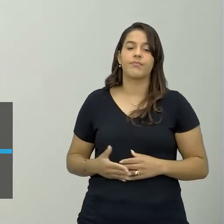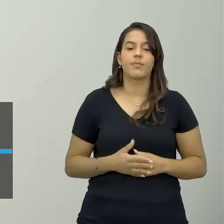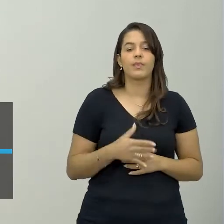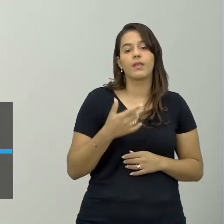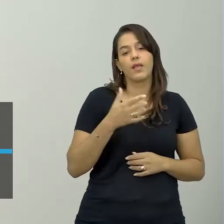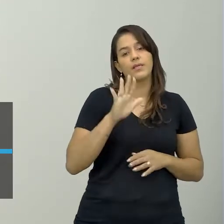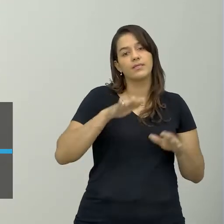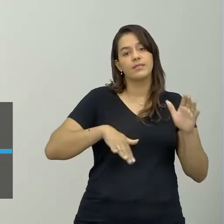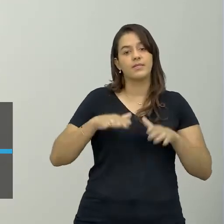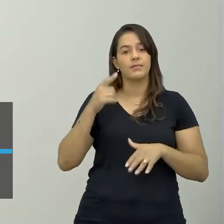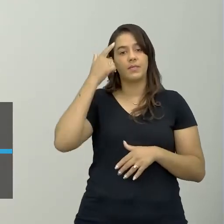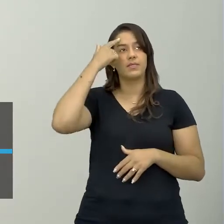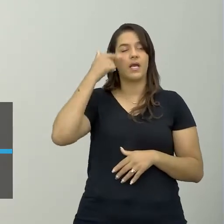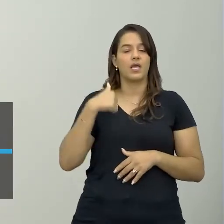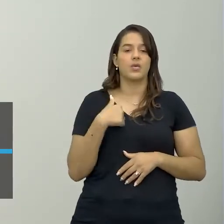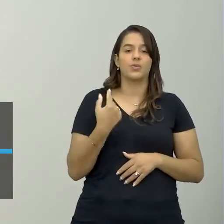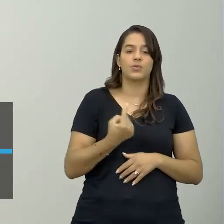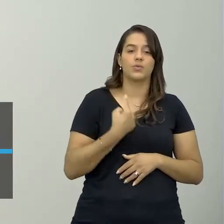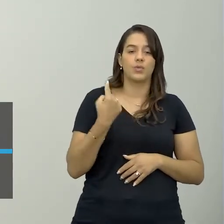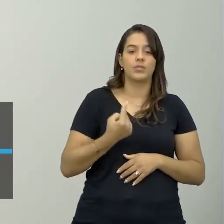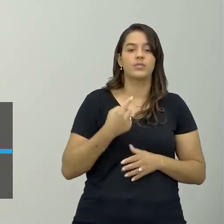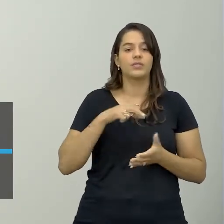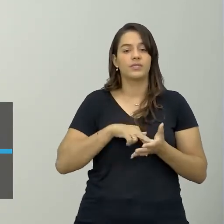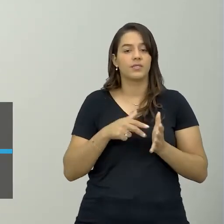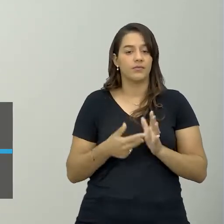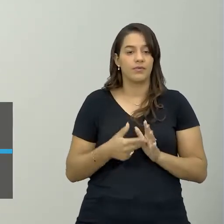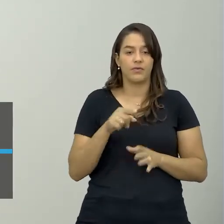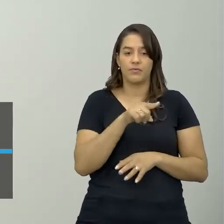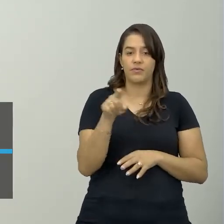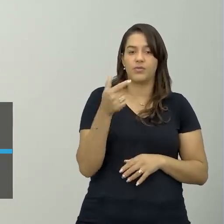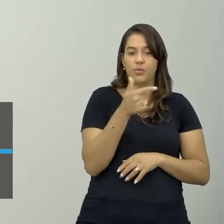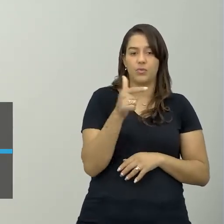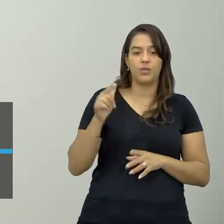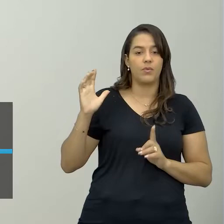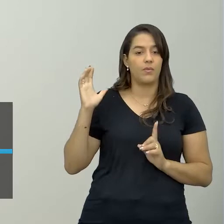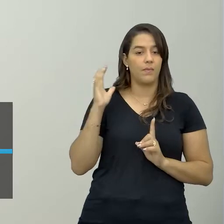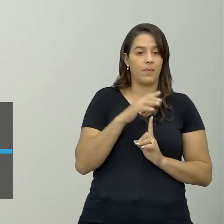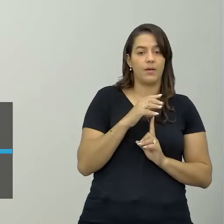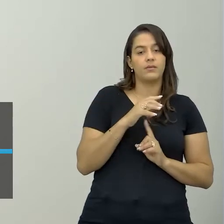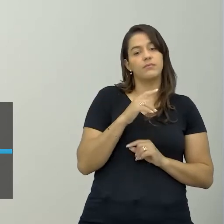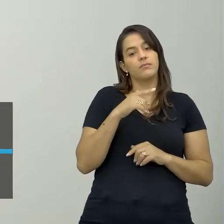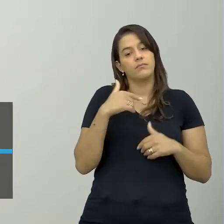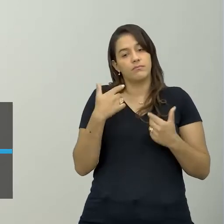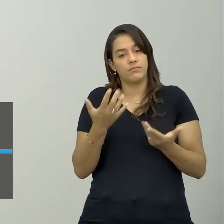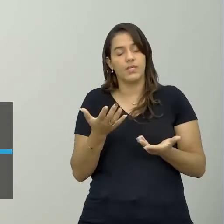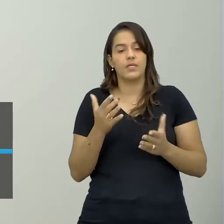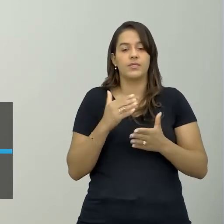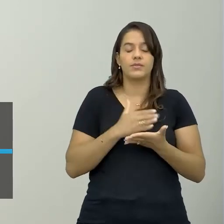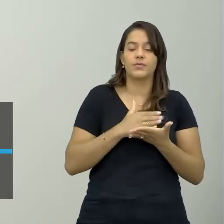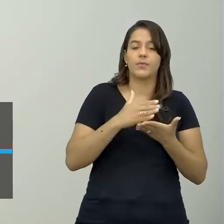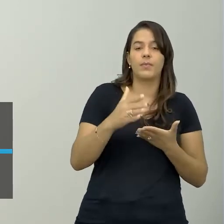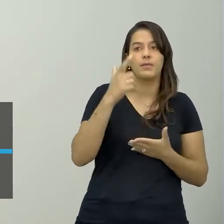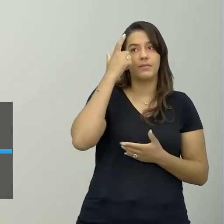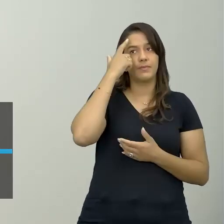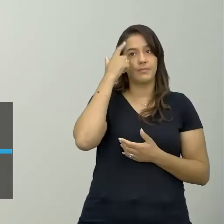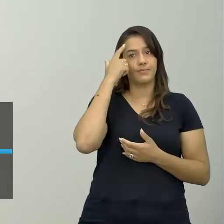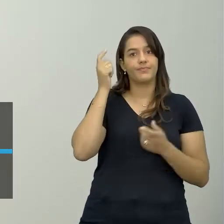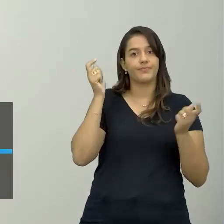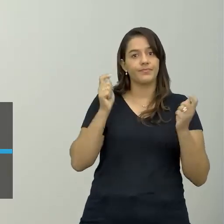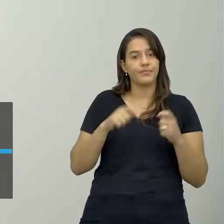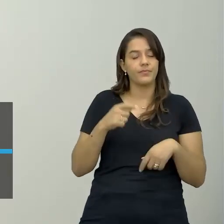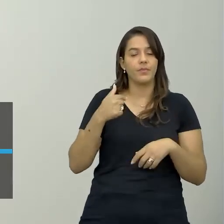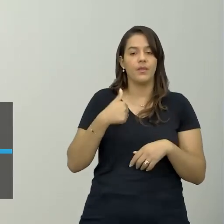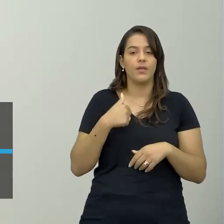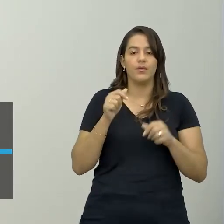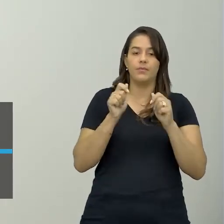não é porque você tá sozinho que isso significa que você não vai ter um impacto, a gente começa a justamente pensar quais são as